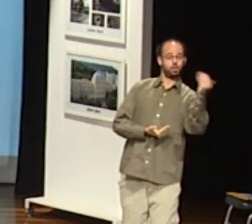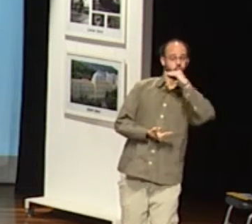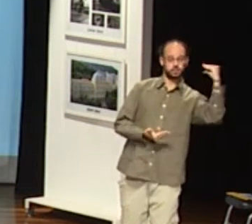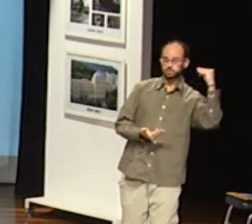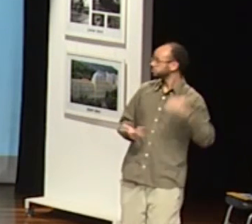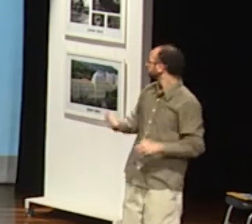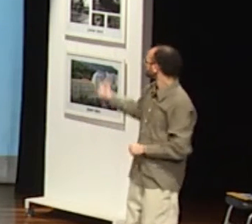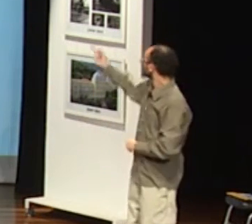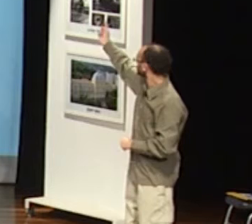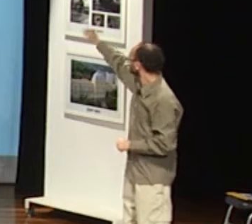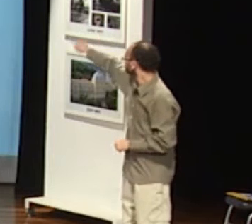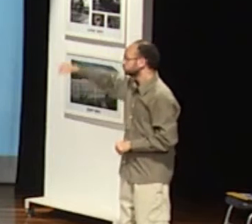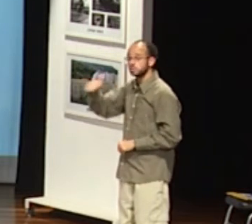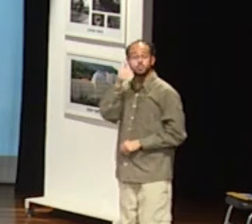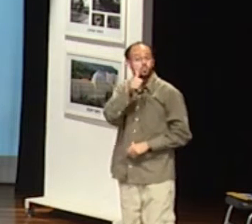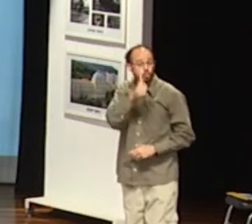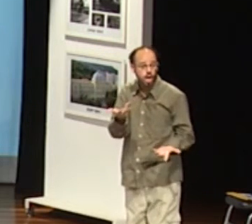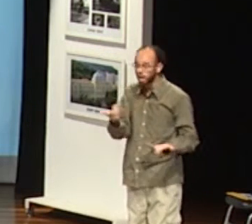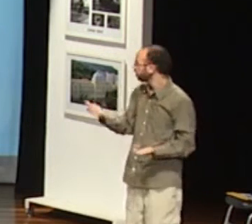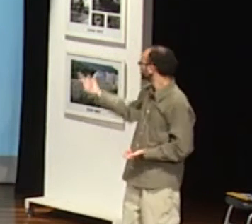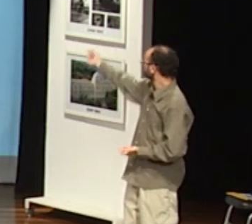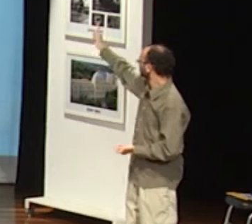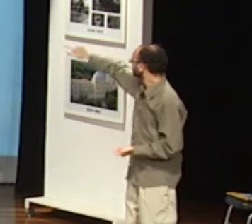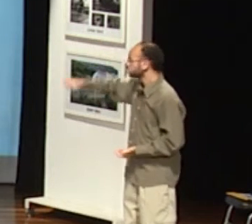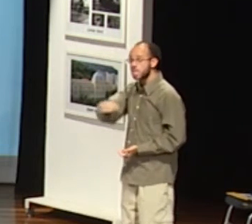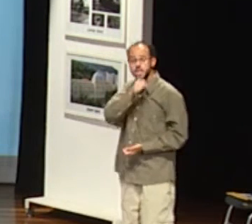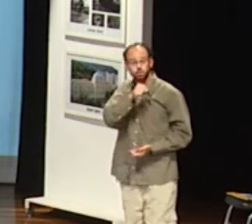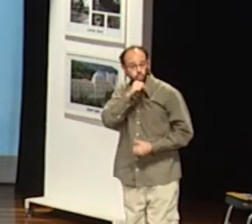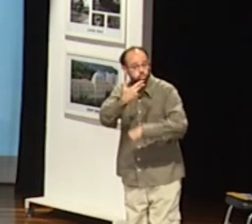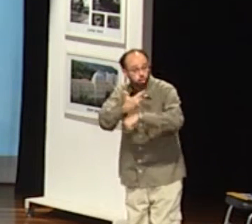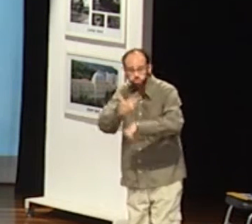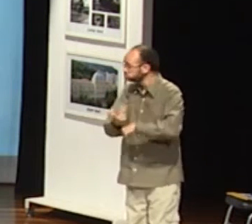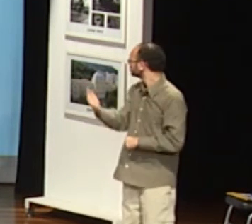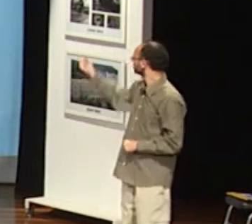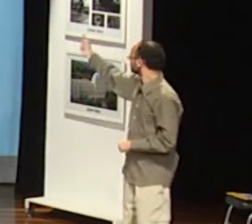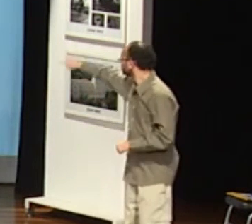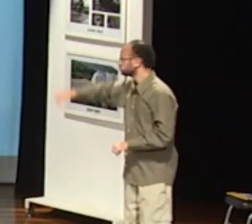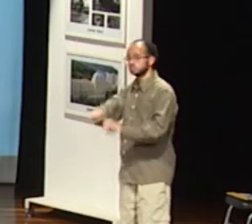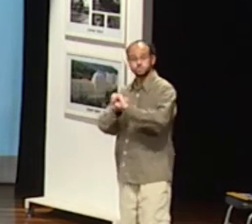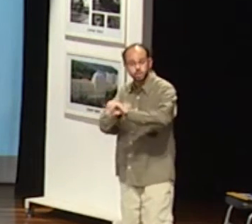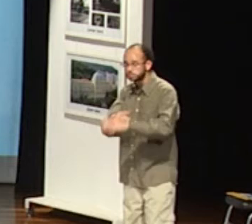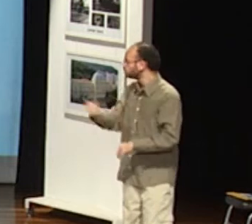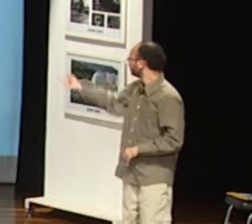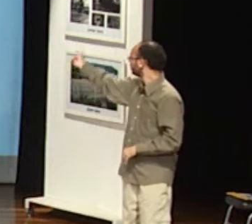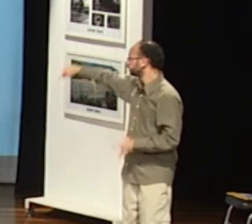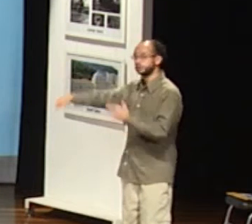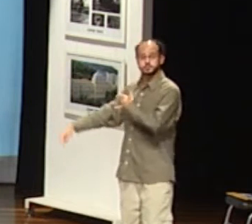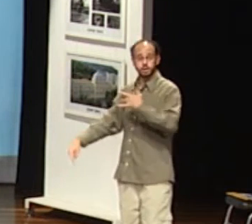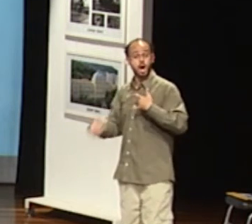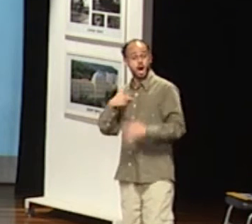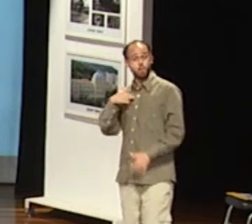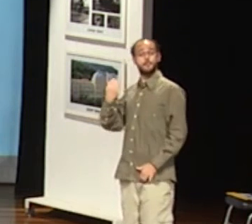com foco nos direitos humanos, os direitos da criança e do adolescente, sobre o idoso, a terceira